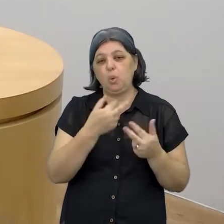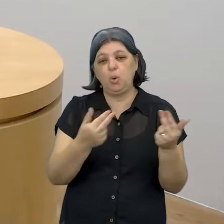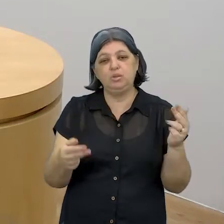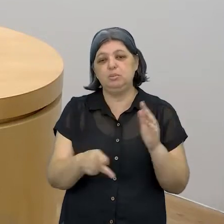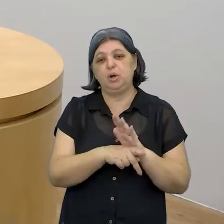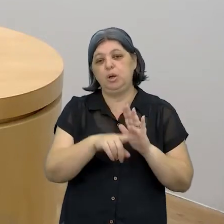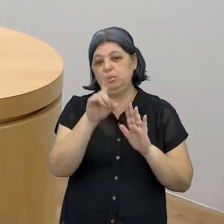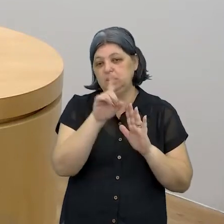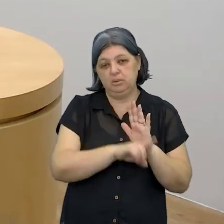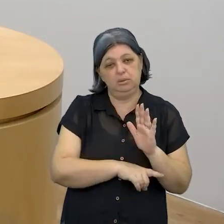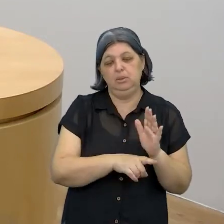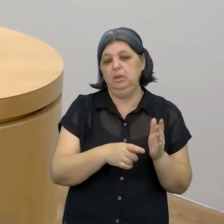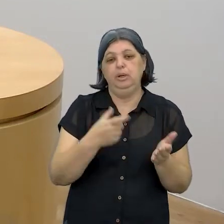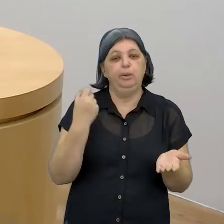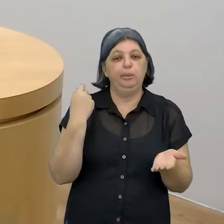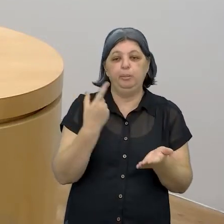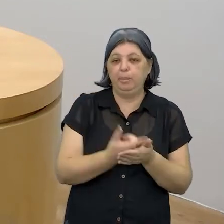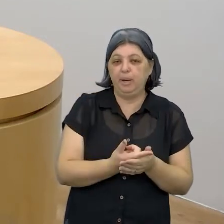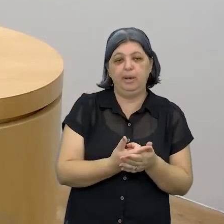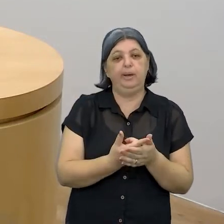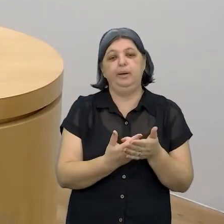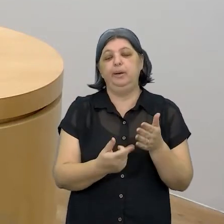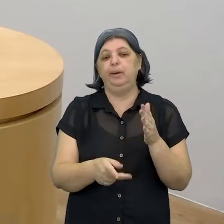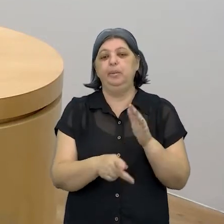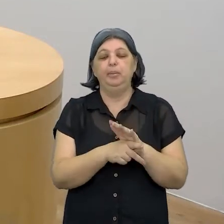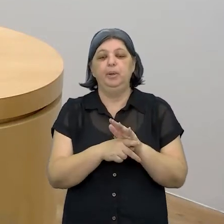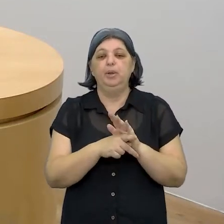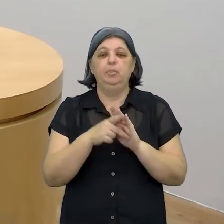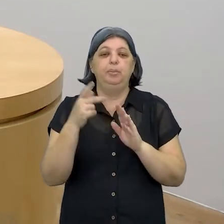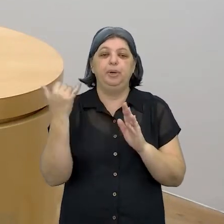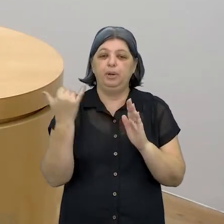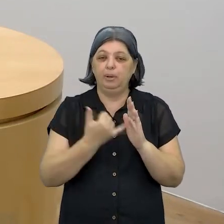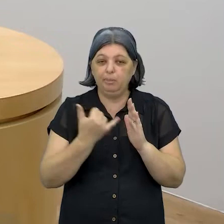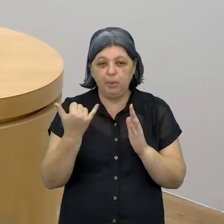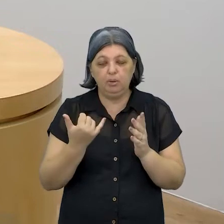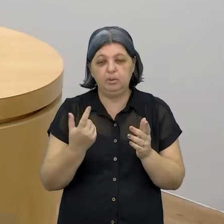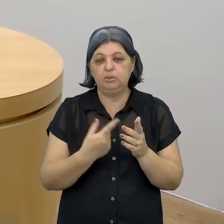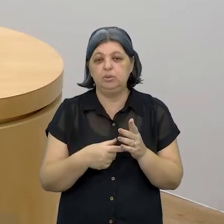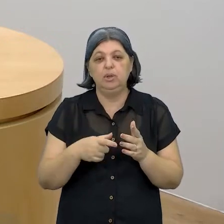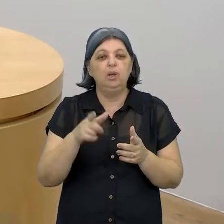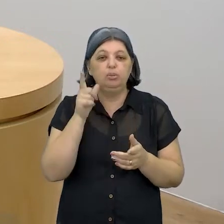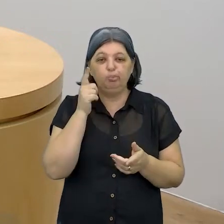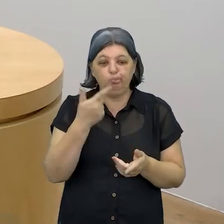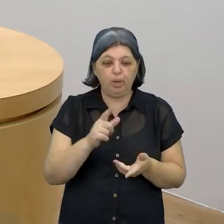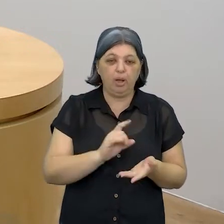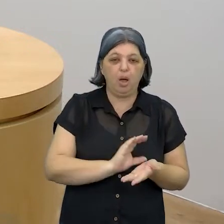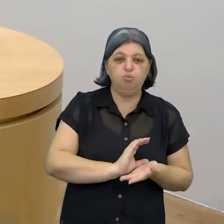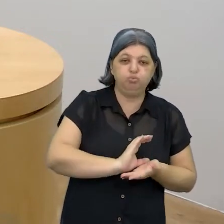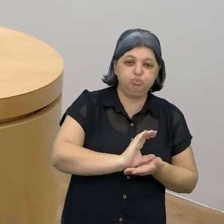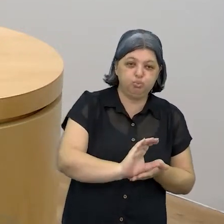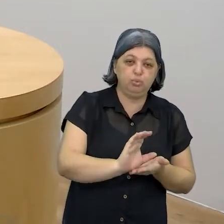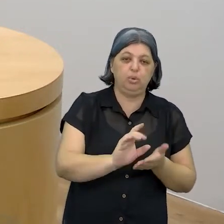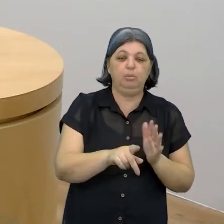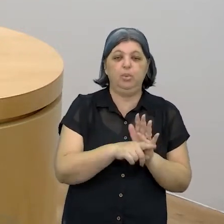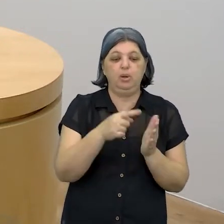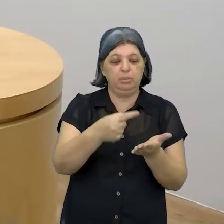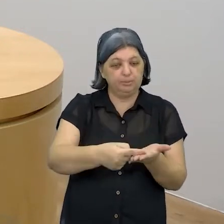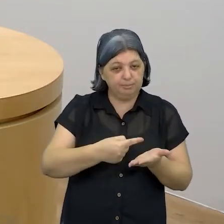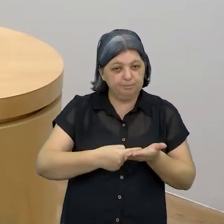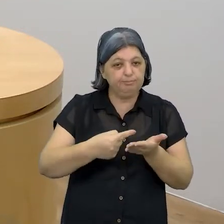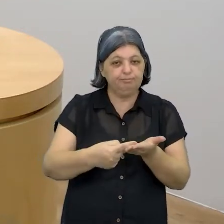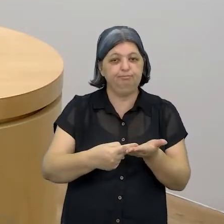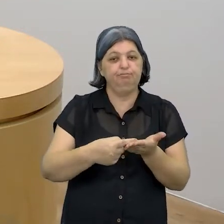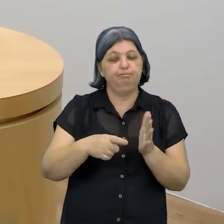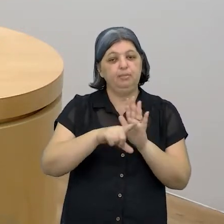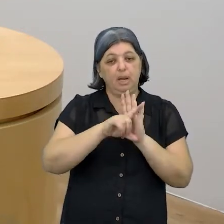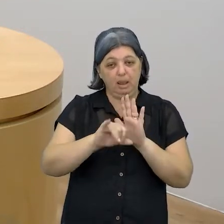deixar de pagar impostos, deixar de recolher tributos, não respeitar acordos trabalhistas, tudo